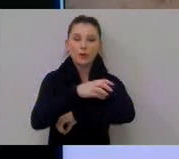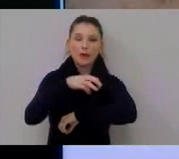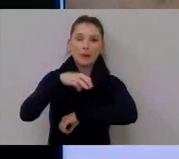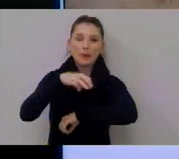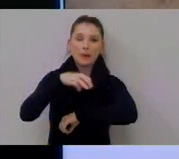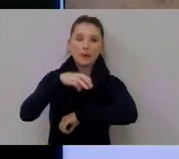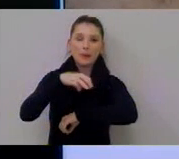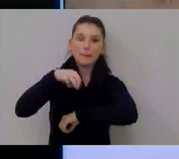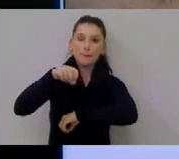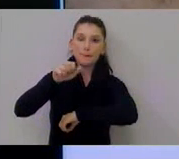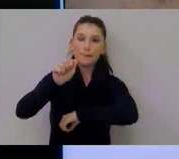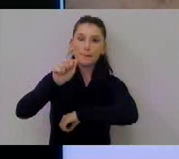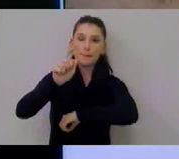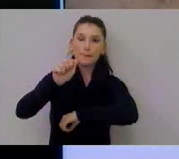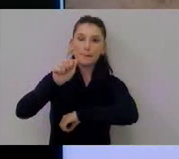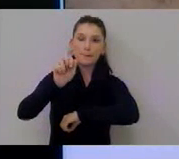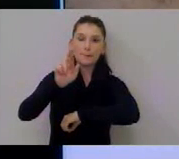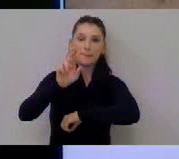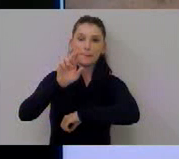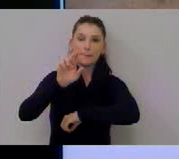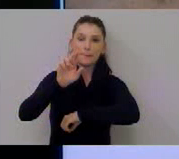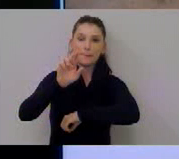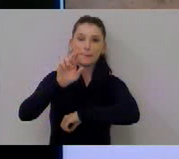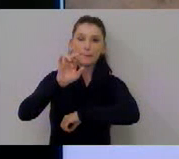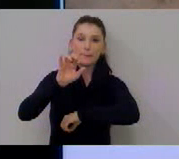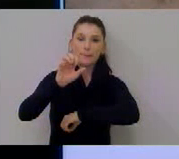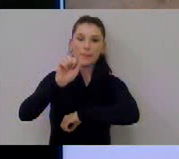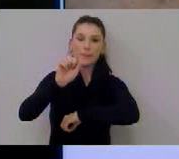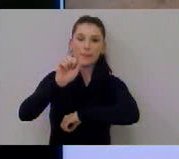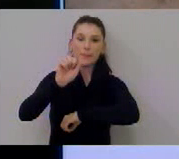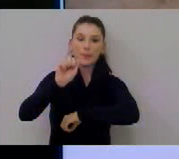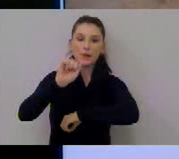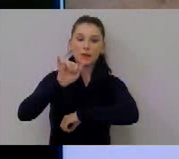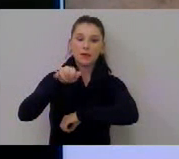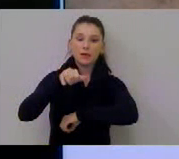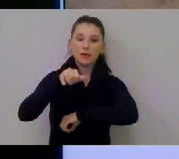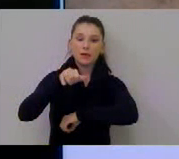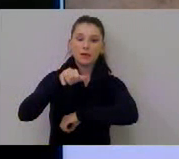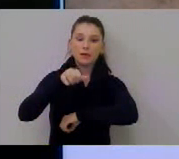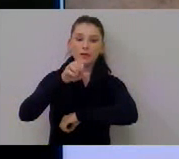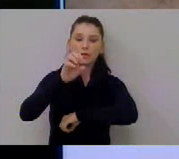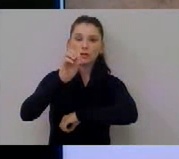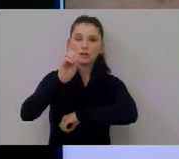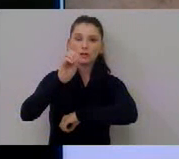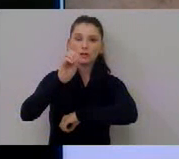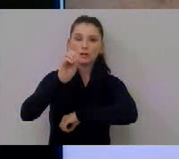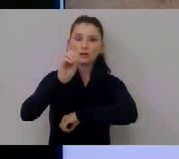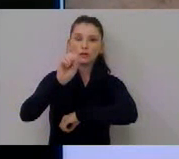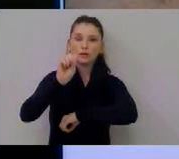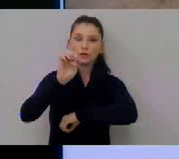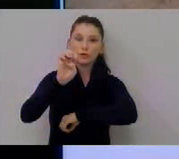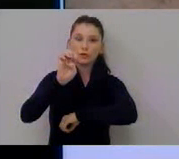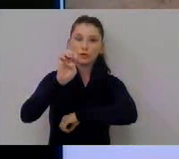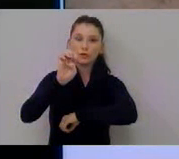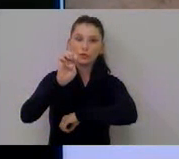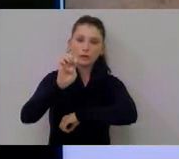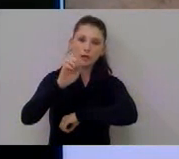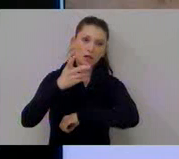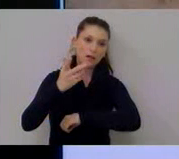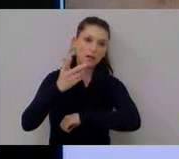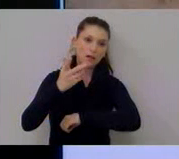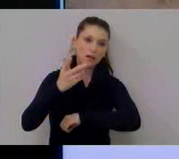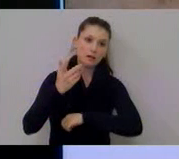Eu gostaria de informar que eu não tirei foto, lógico, de todas as ruas que